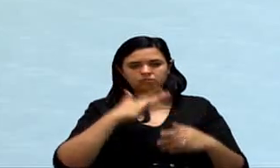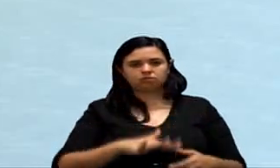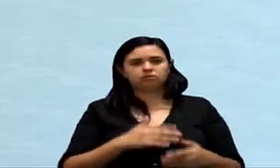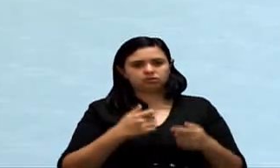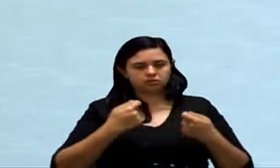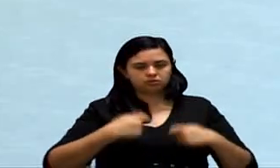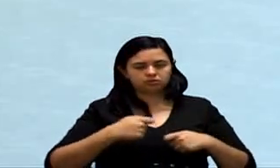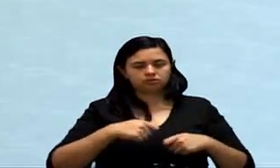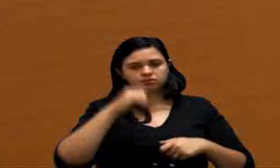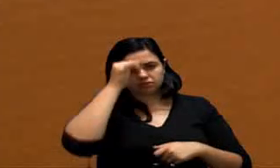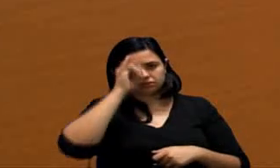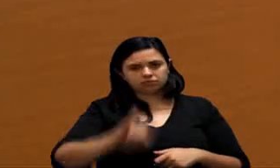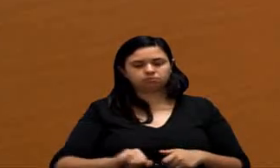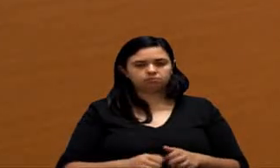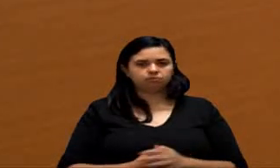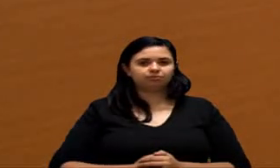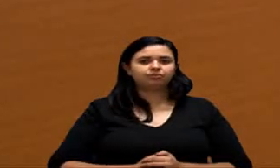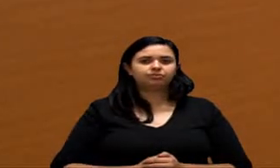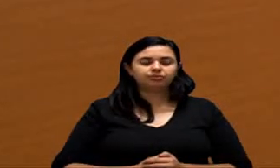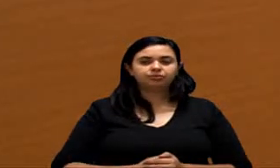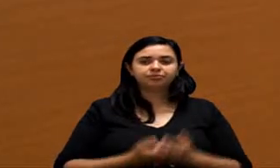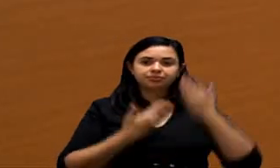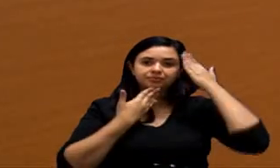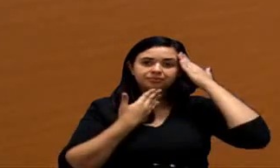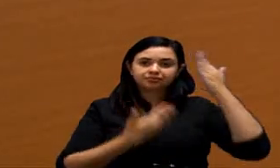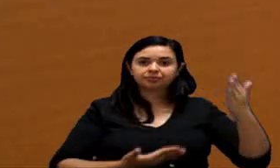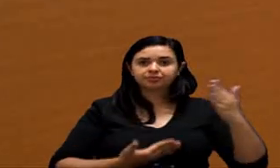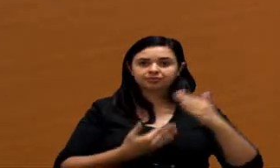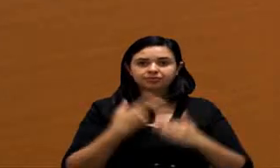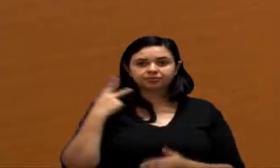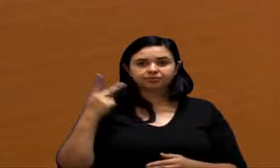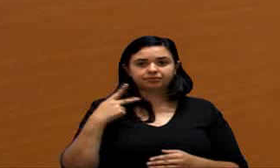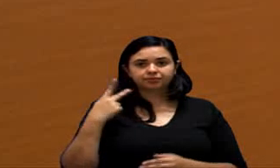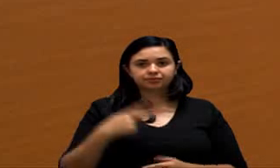Obrigada. Obrigado, vereadora.